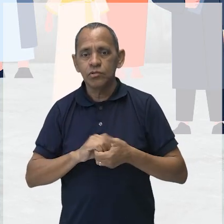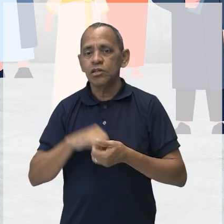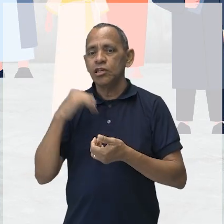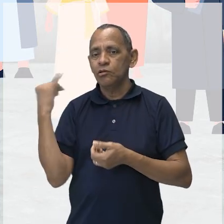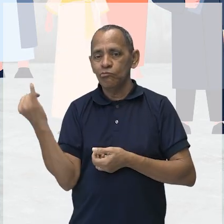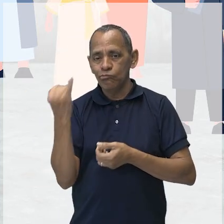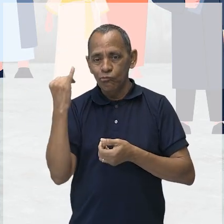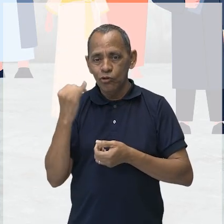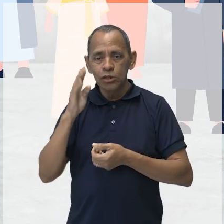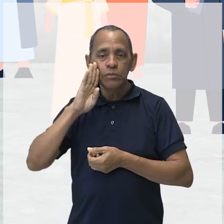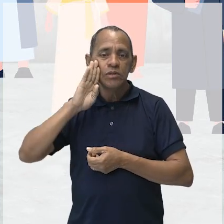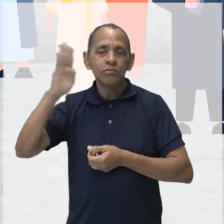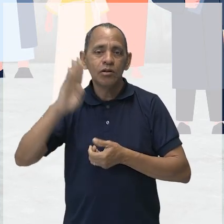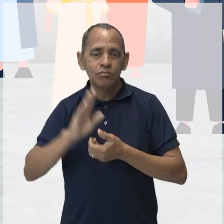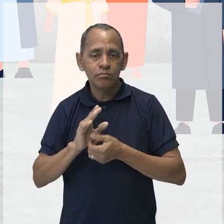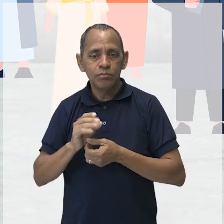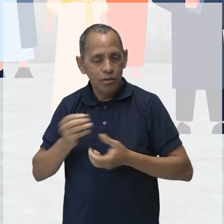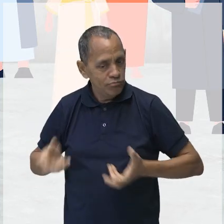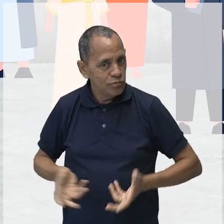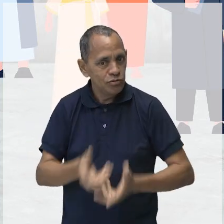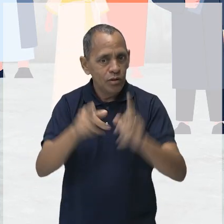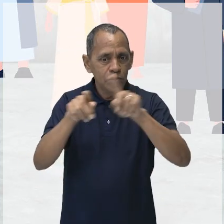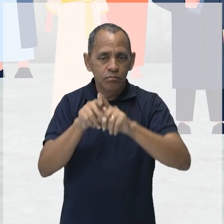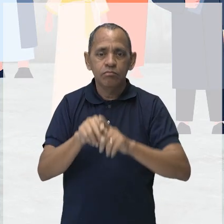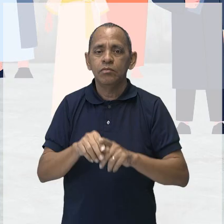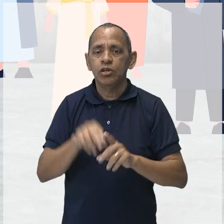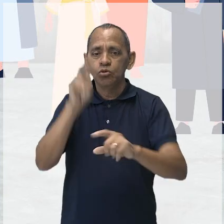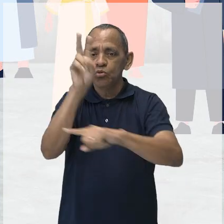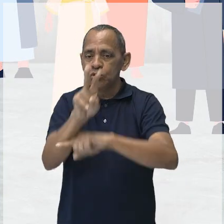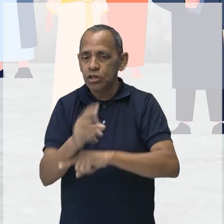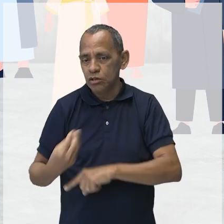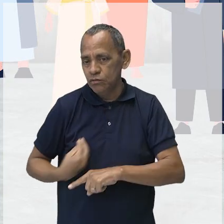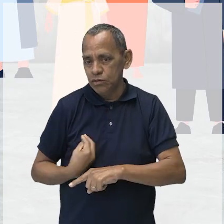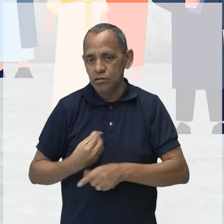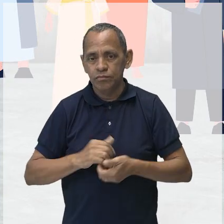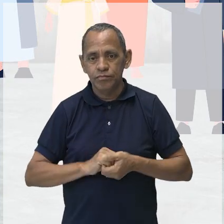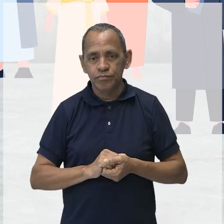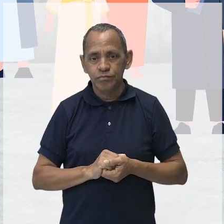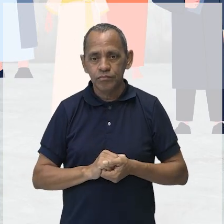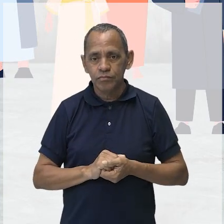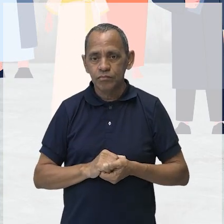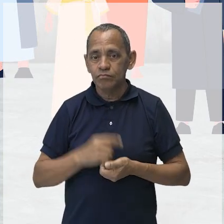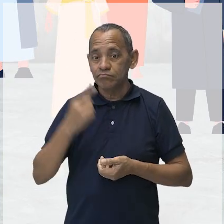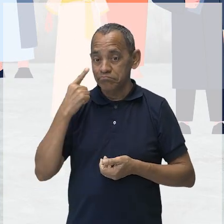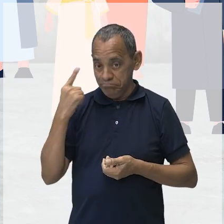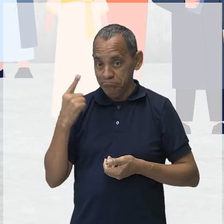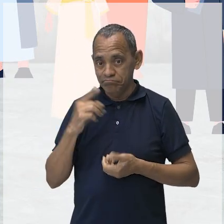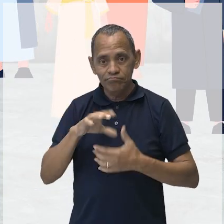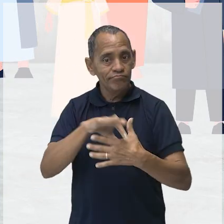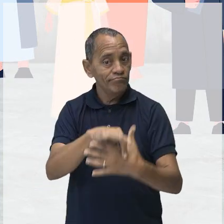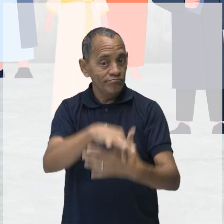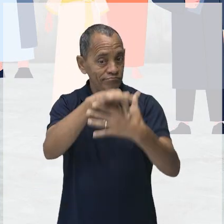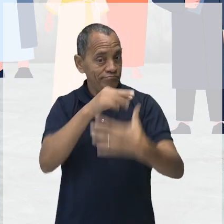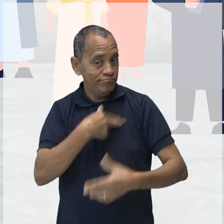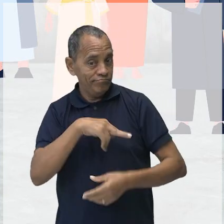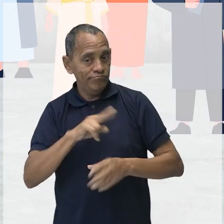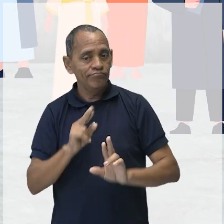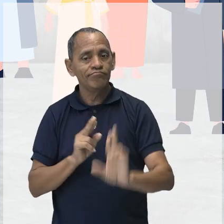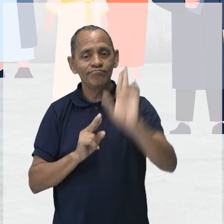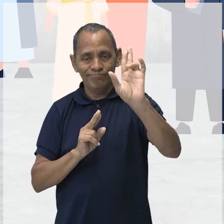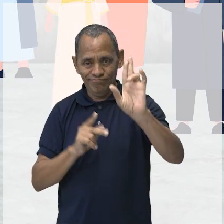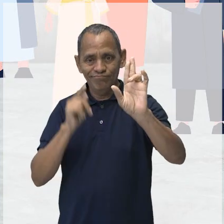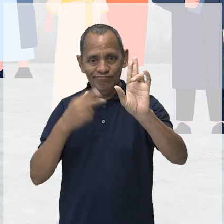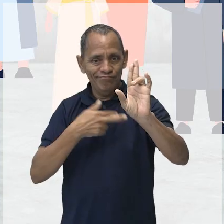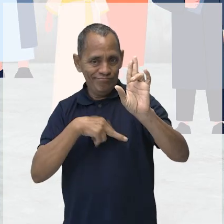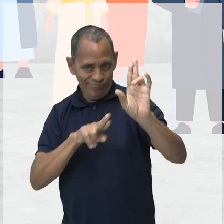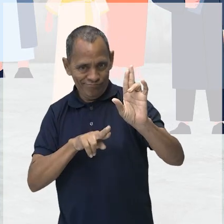grande incentivadora da preservação da vida. Olha só, esses líderes religiosos, esses representantes das religiões que estão